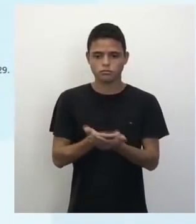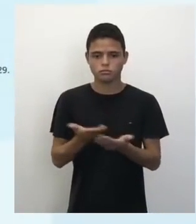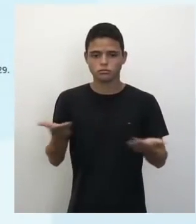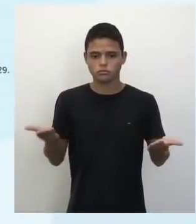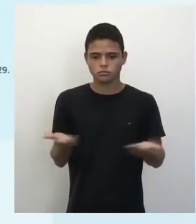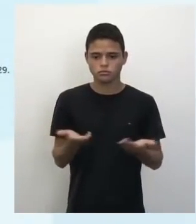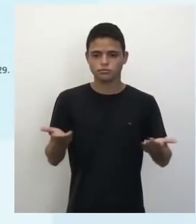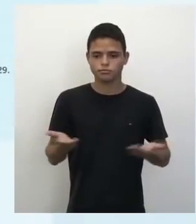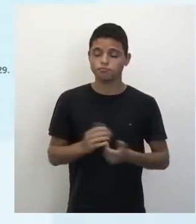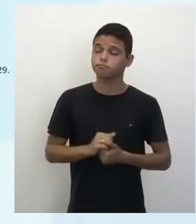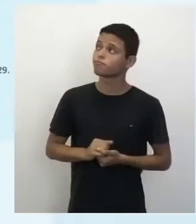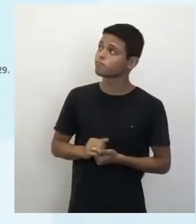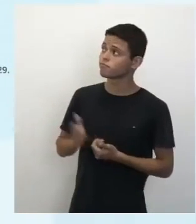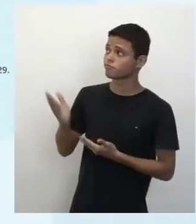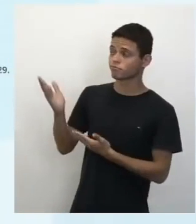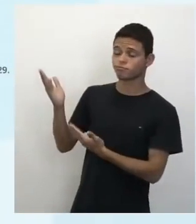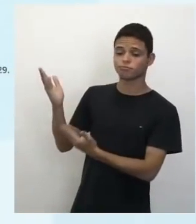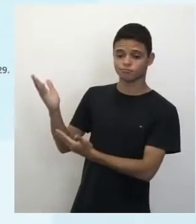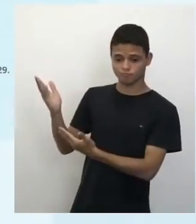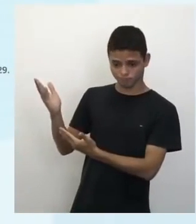trabalhar aqui as civilizações